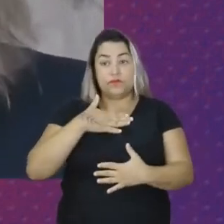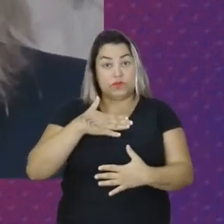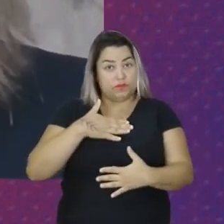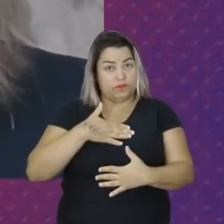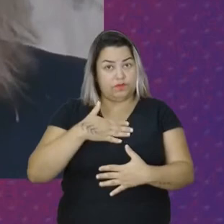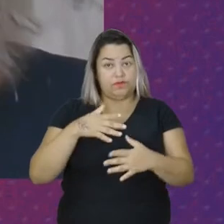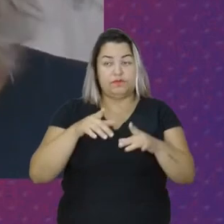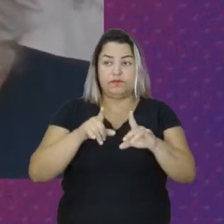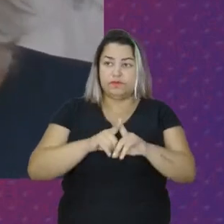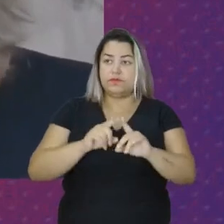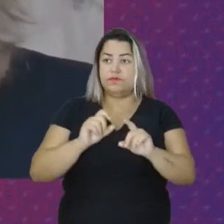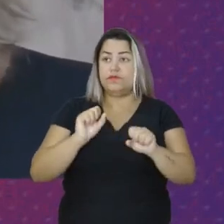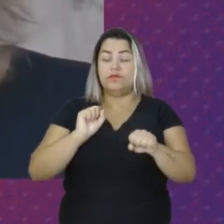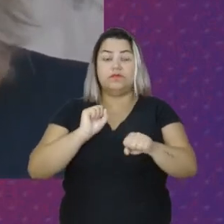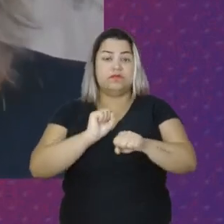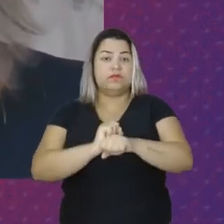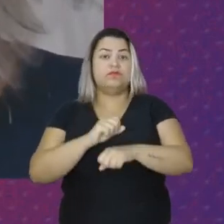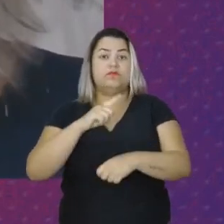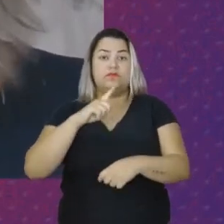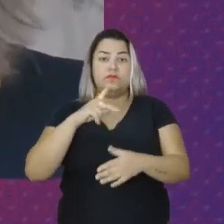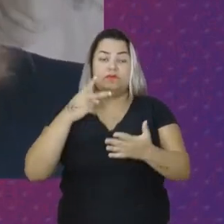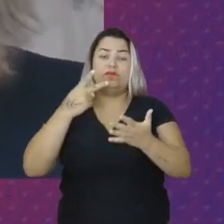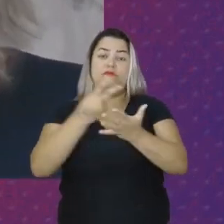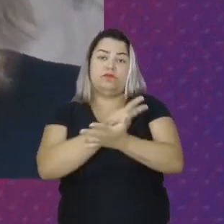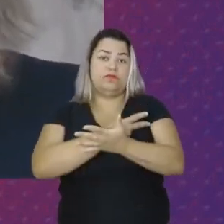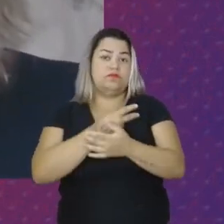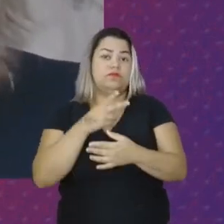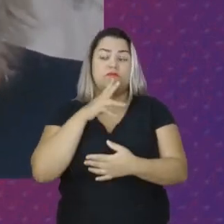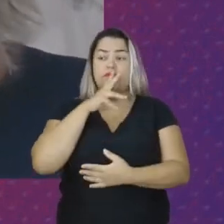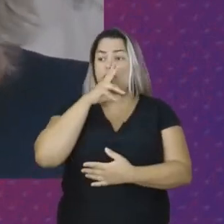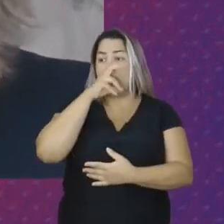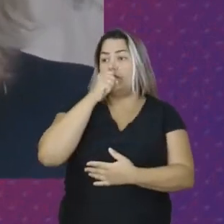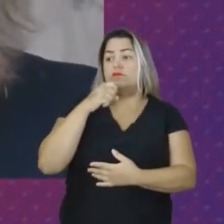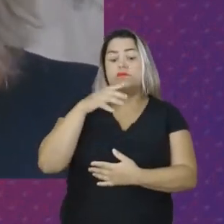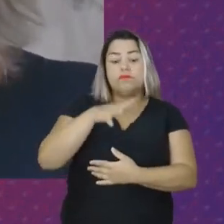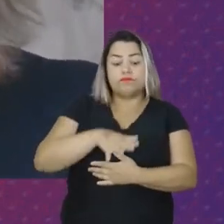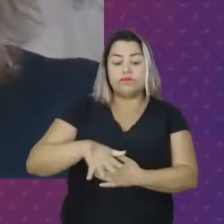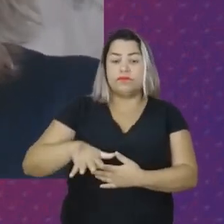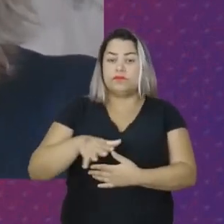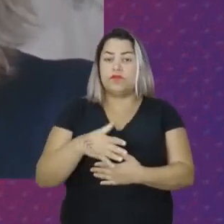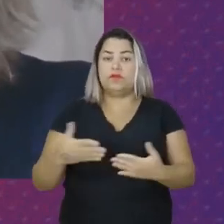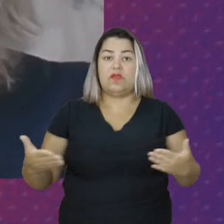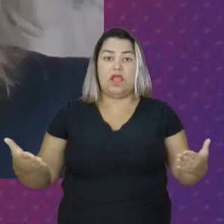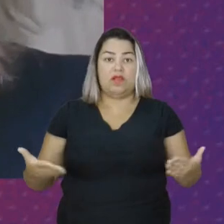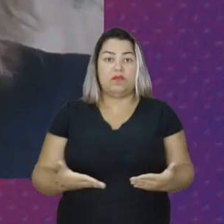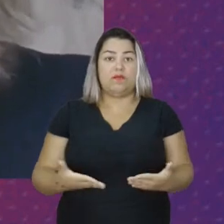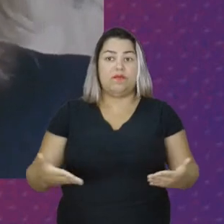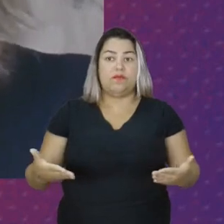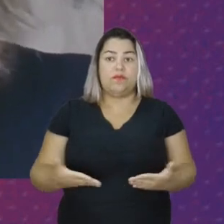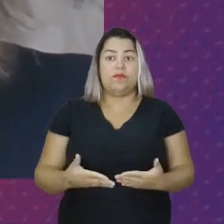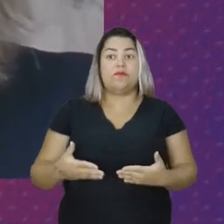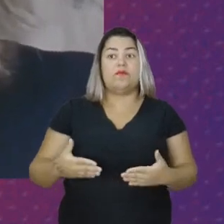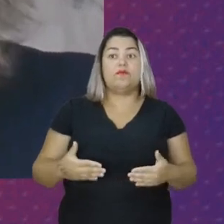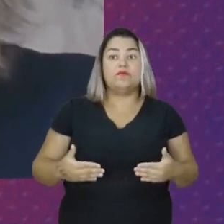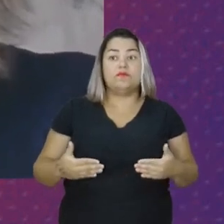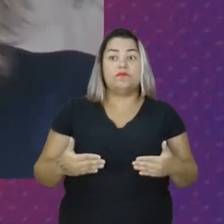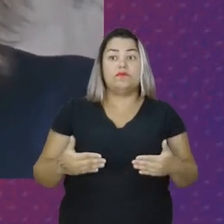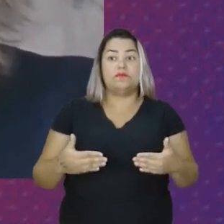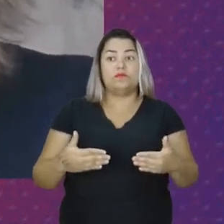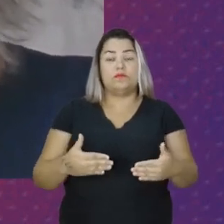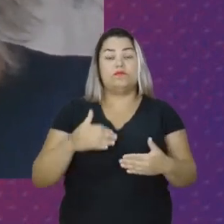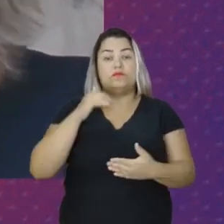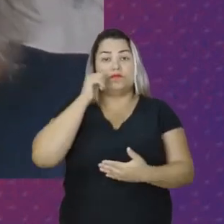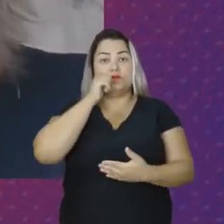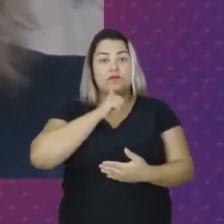esse desmonte trouxe impactos fortes. O que, que nós, agora, no novo Ministério das Mulheres,